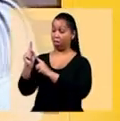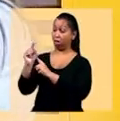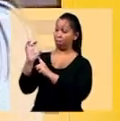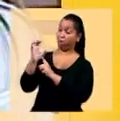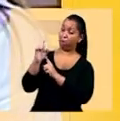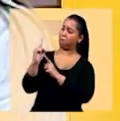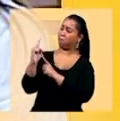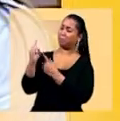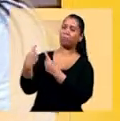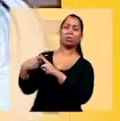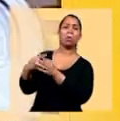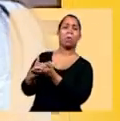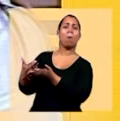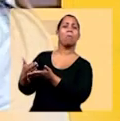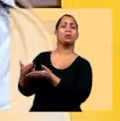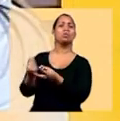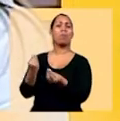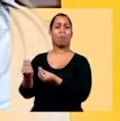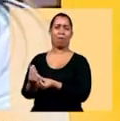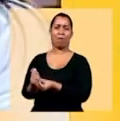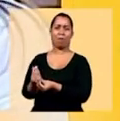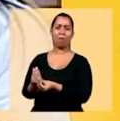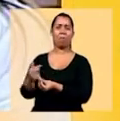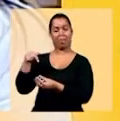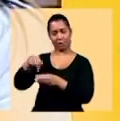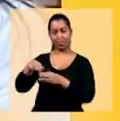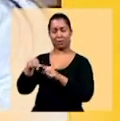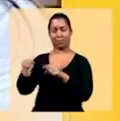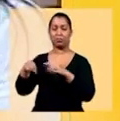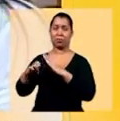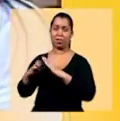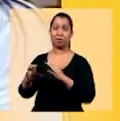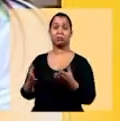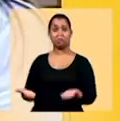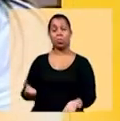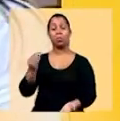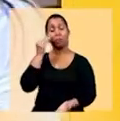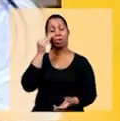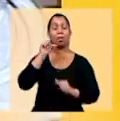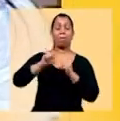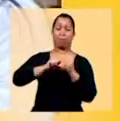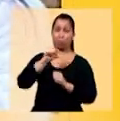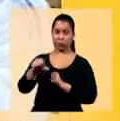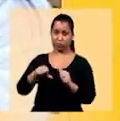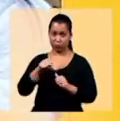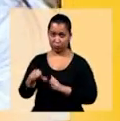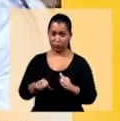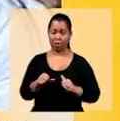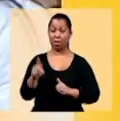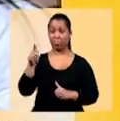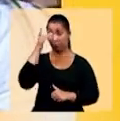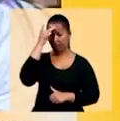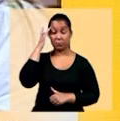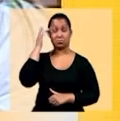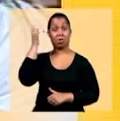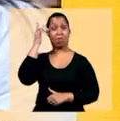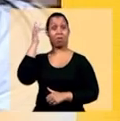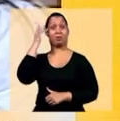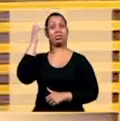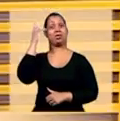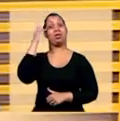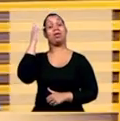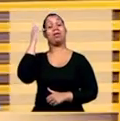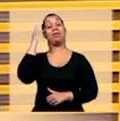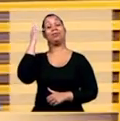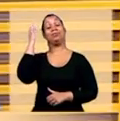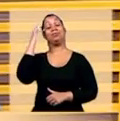aí? Por que isso começou a se dar dessa maneira aqui dentro da empresa? Então, tentar reverter. Tanto reverter para que essa pessoa tenha uma consciência de que